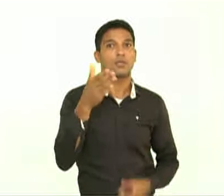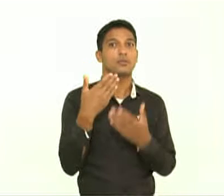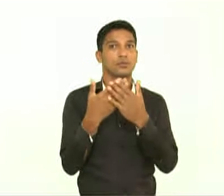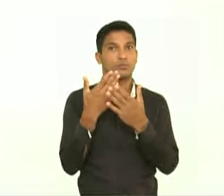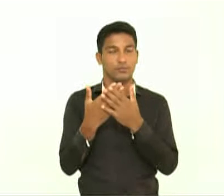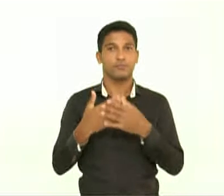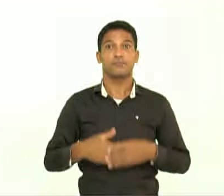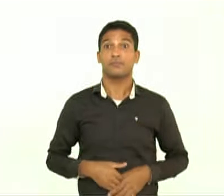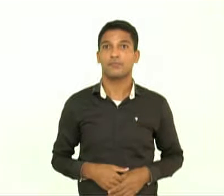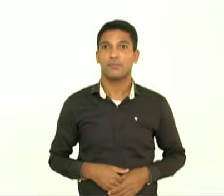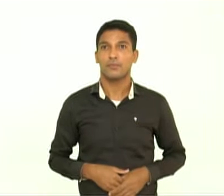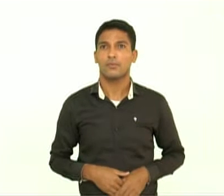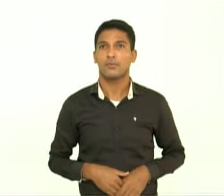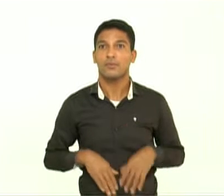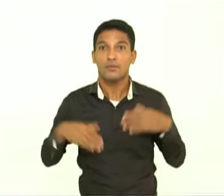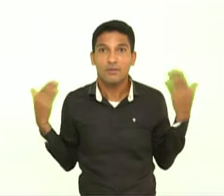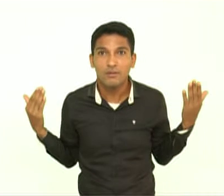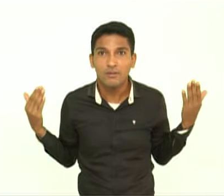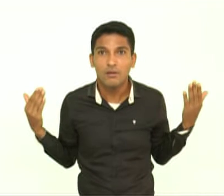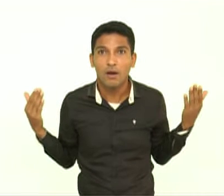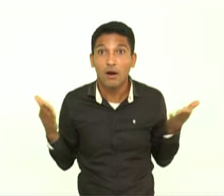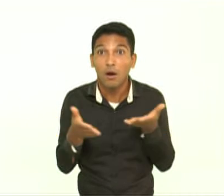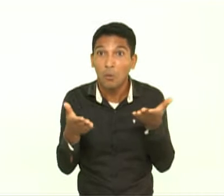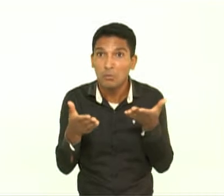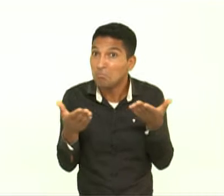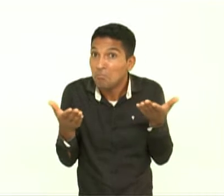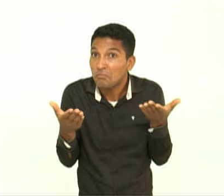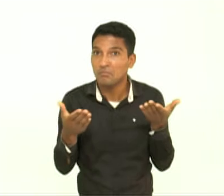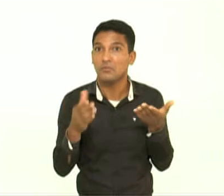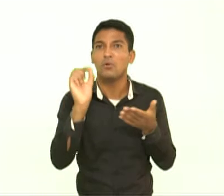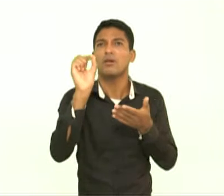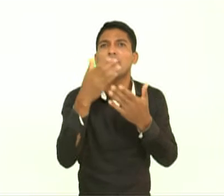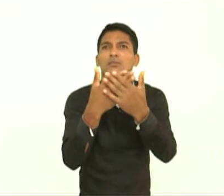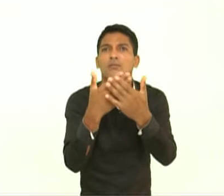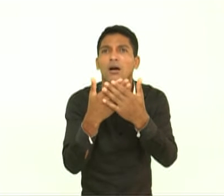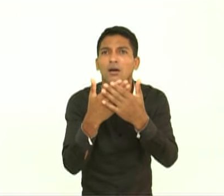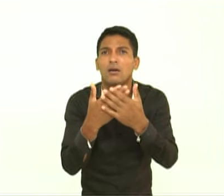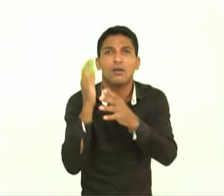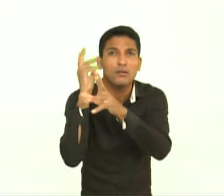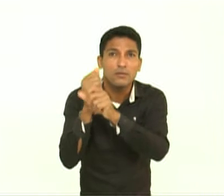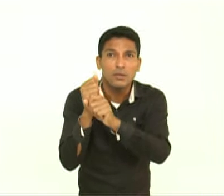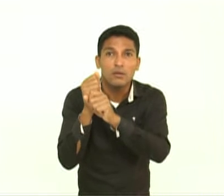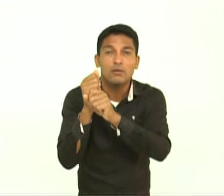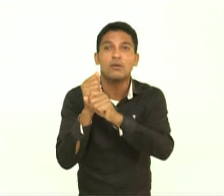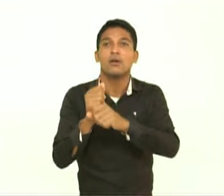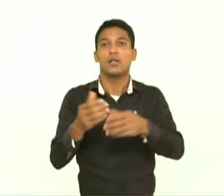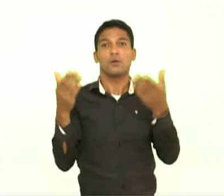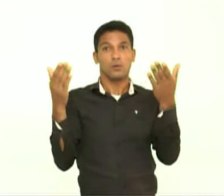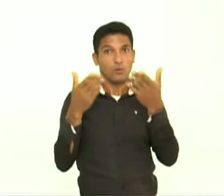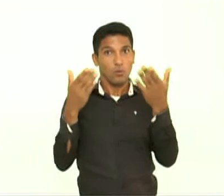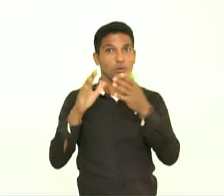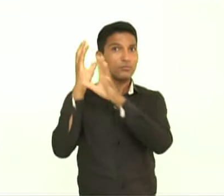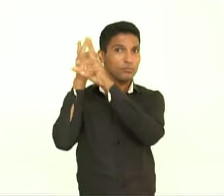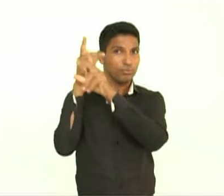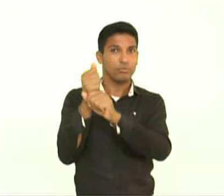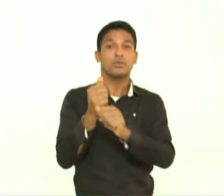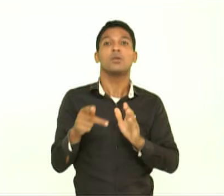reviu. E hoje, o que nós vamos revisar? Hoje nós vamos retomar o conceito de